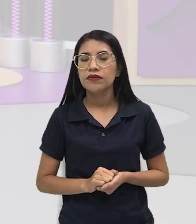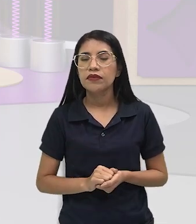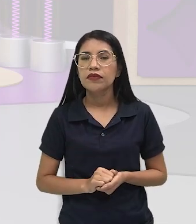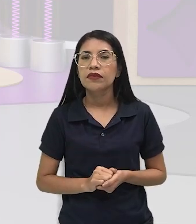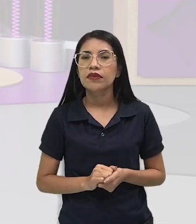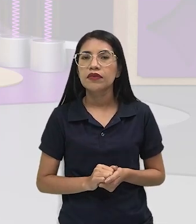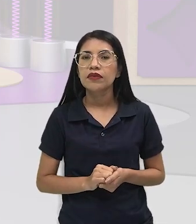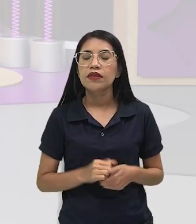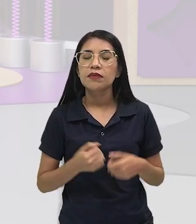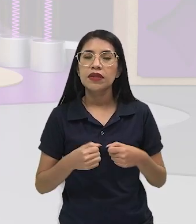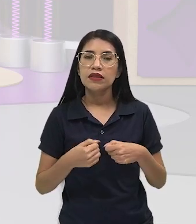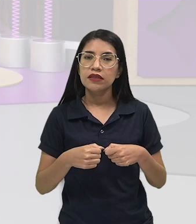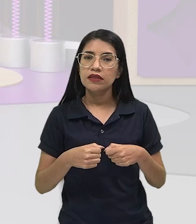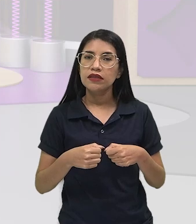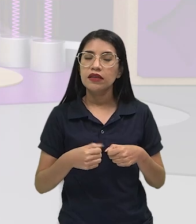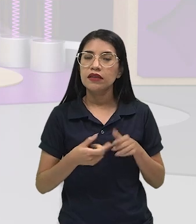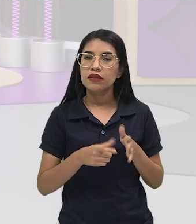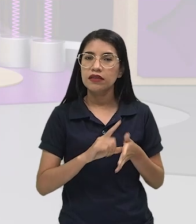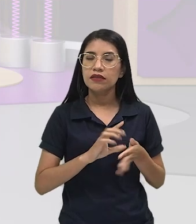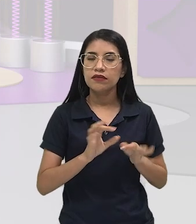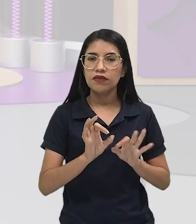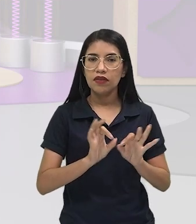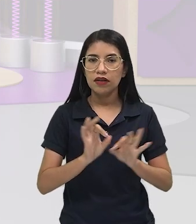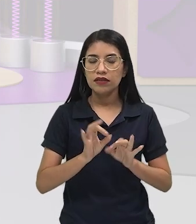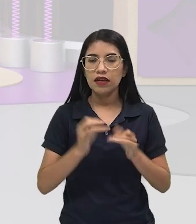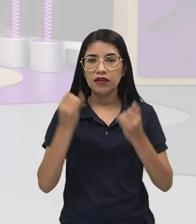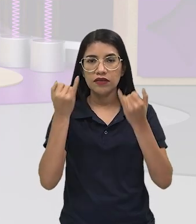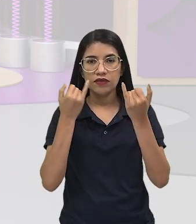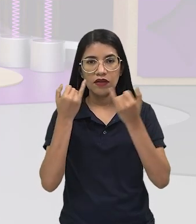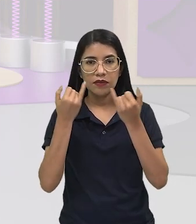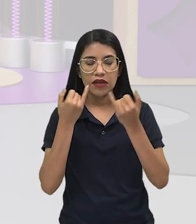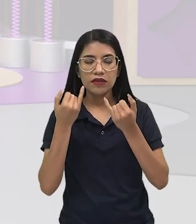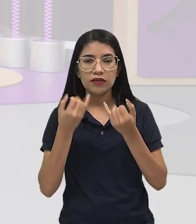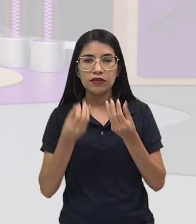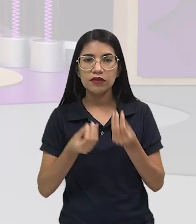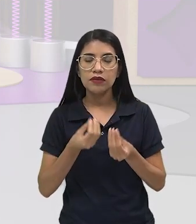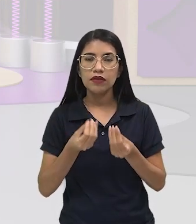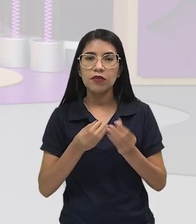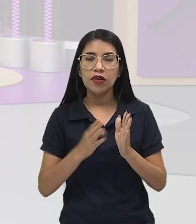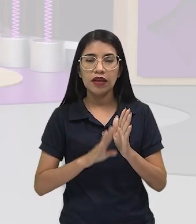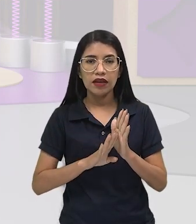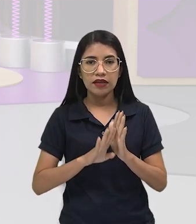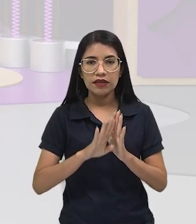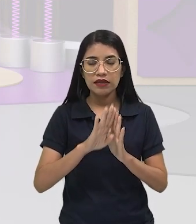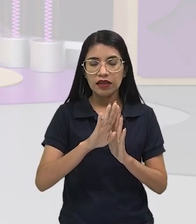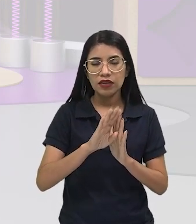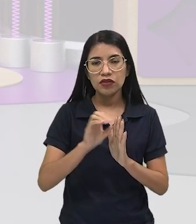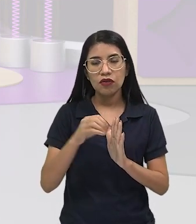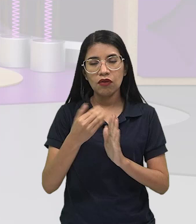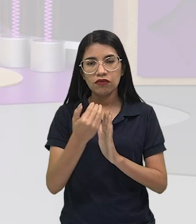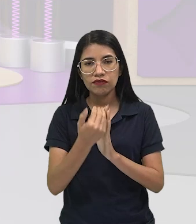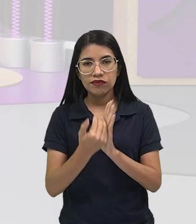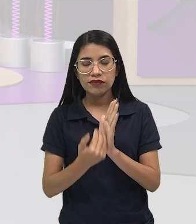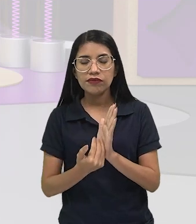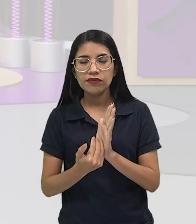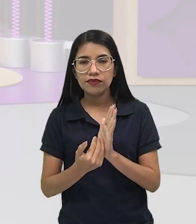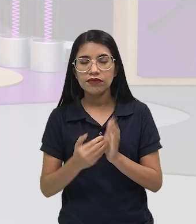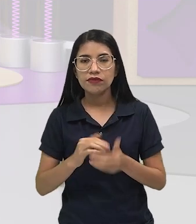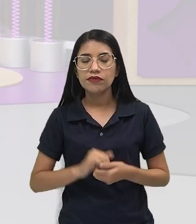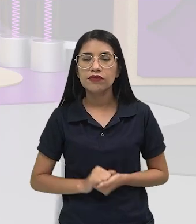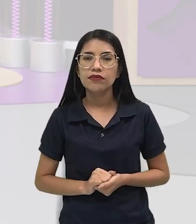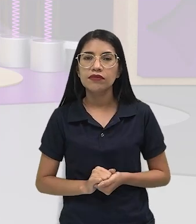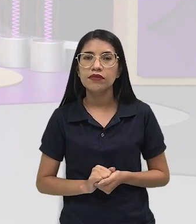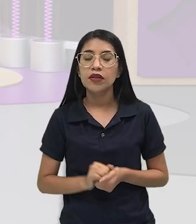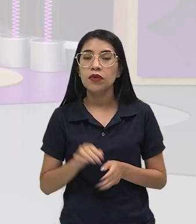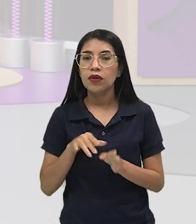vai organizar esses dados, aí você escolhe em ordem crescente ou decrescente. Normalmente,